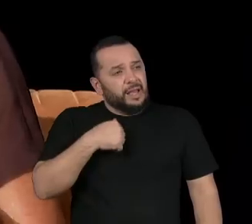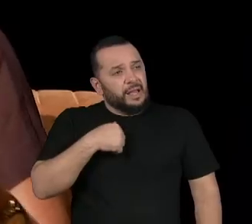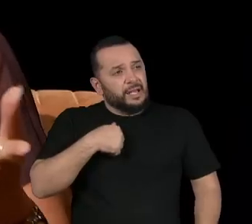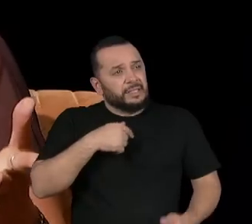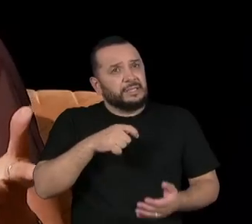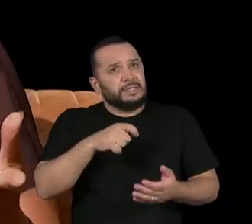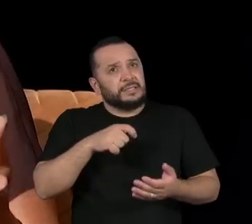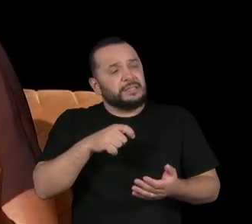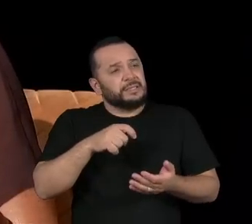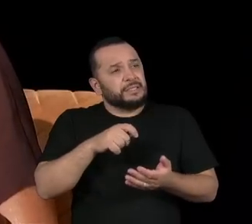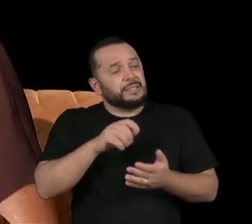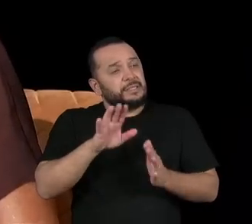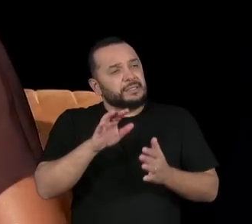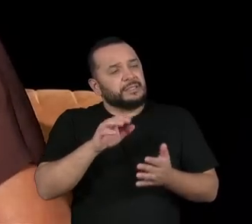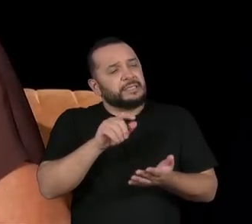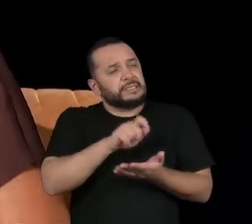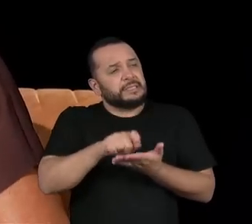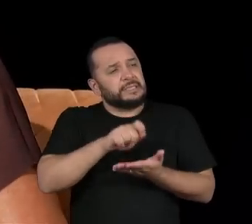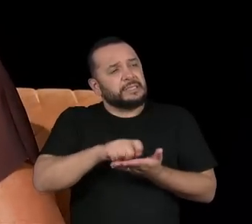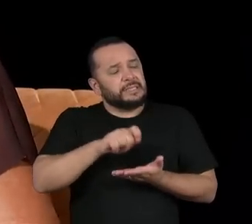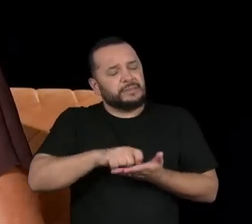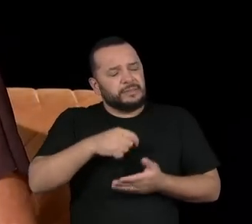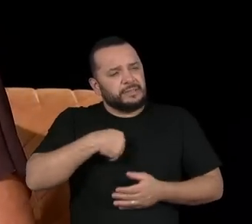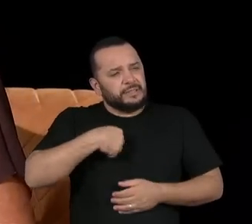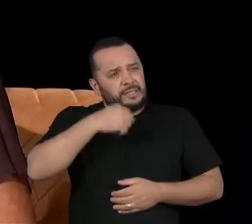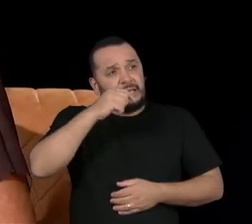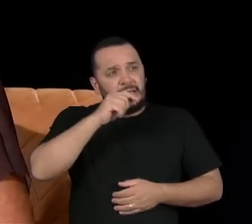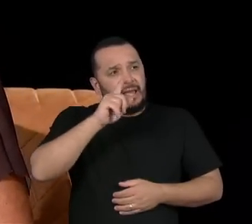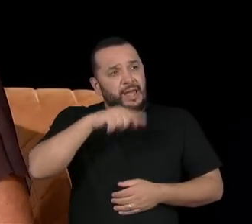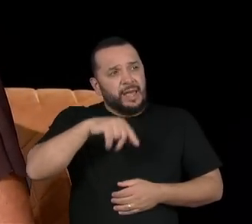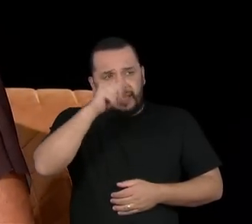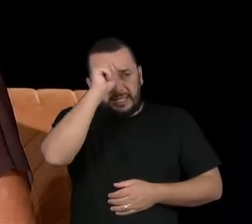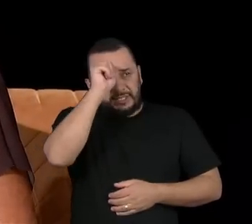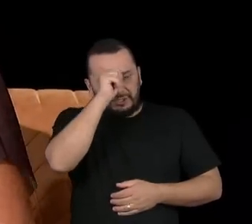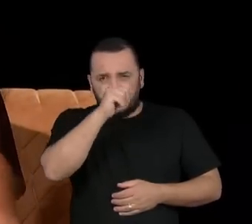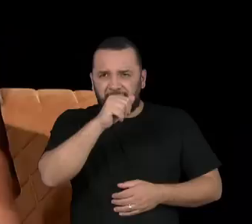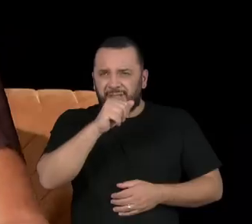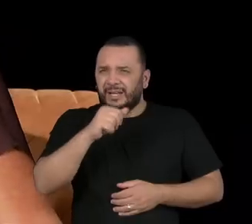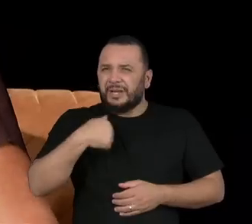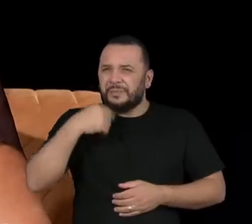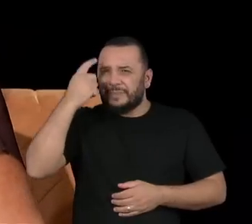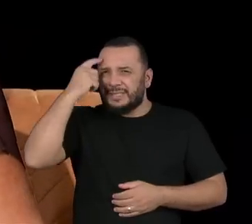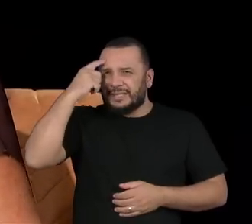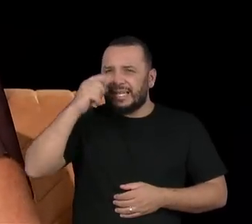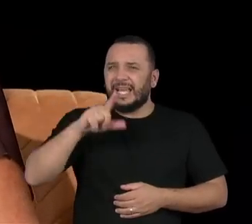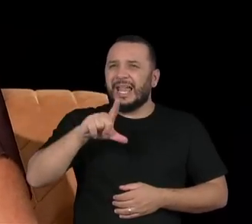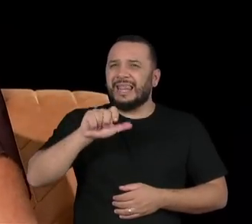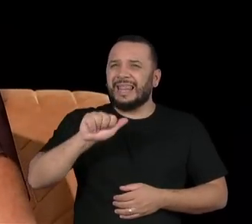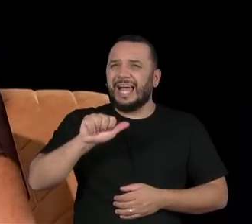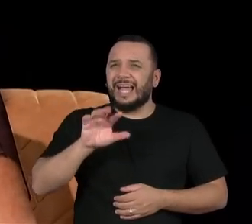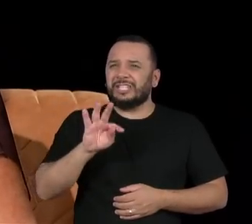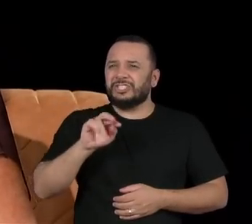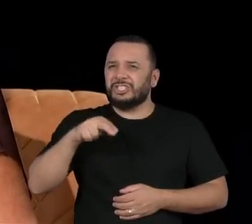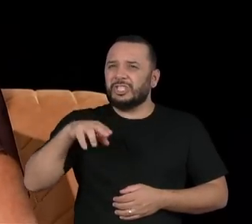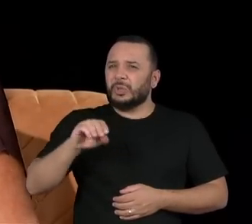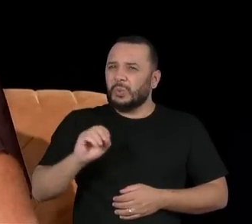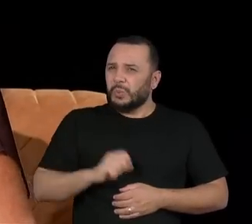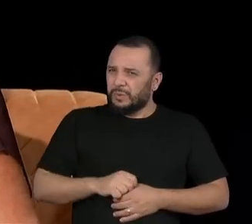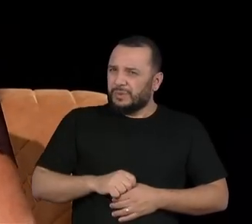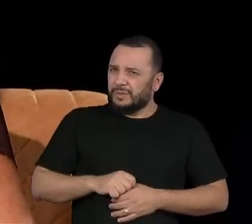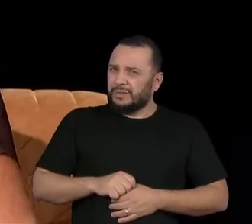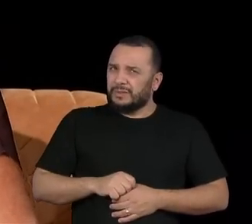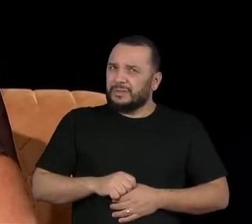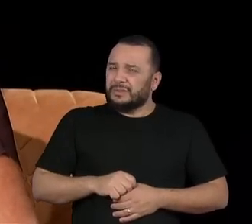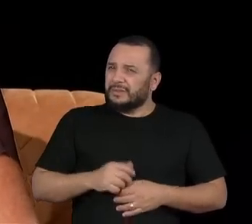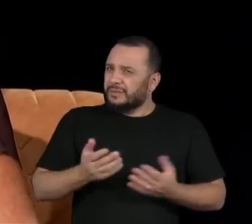que era latino. Aí voltei e falei para o meu pai, disse, pai, você sabia que Nandi é um nome sânscrito e não é um